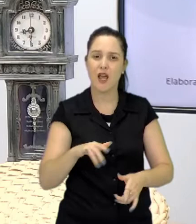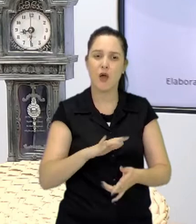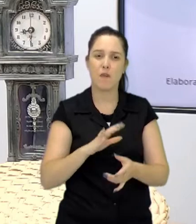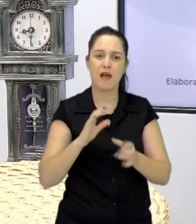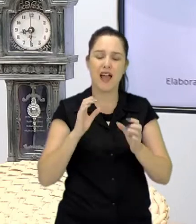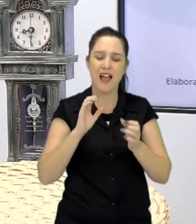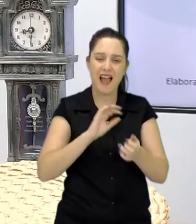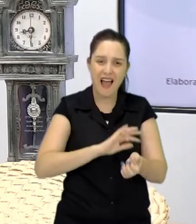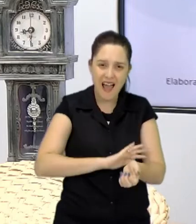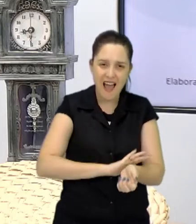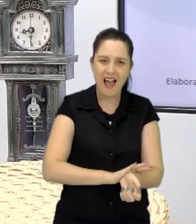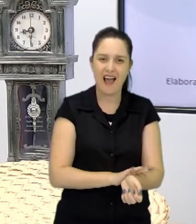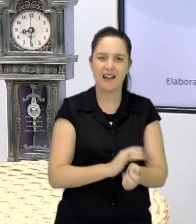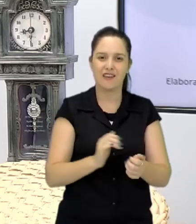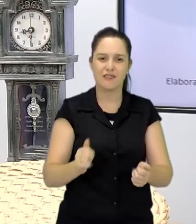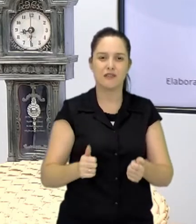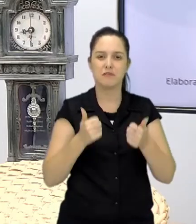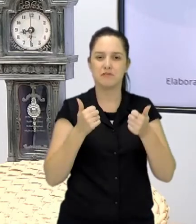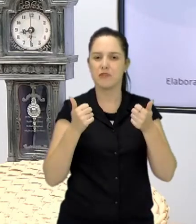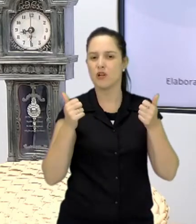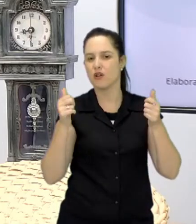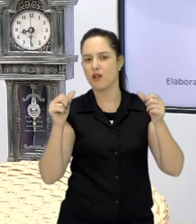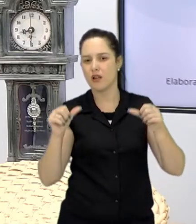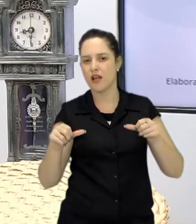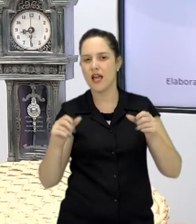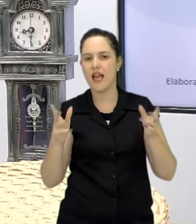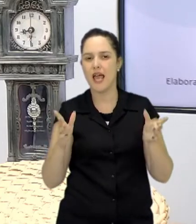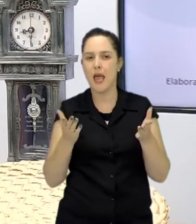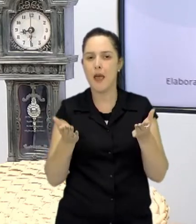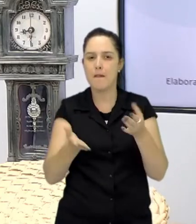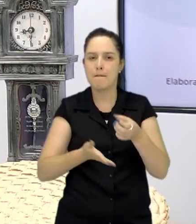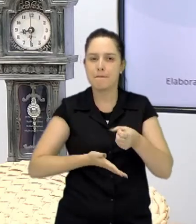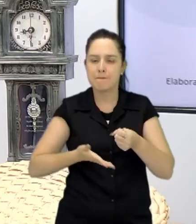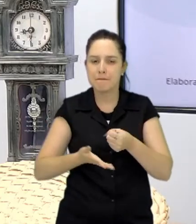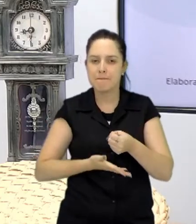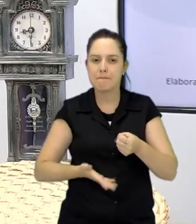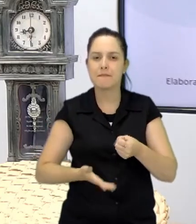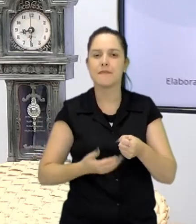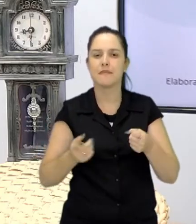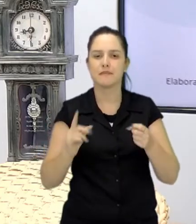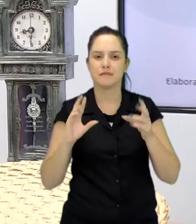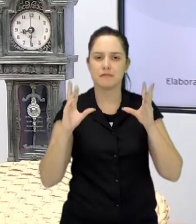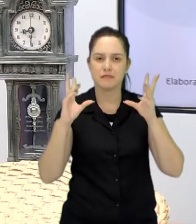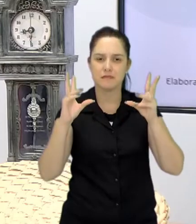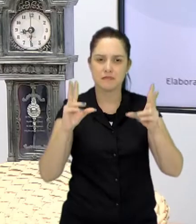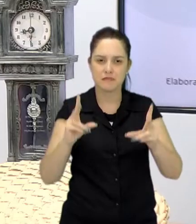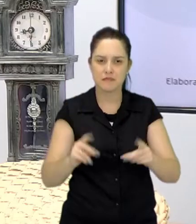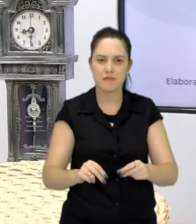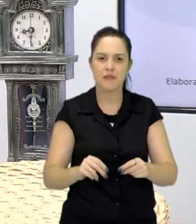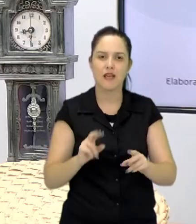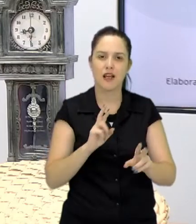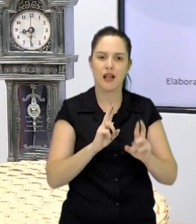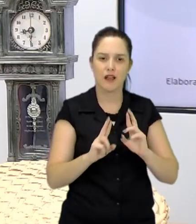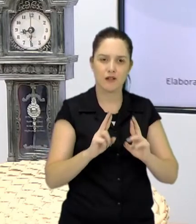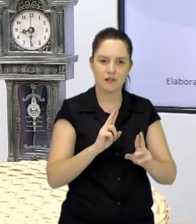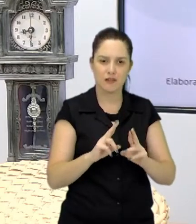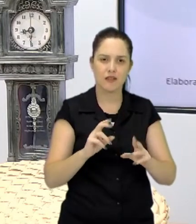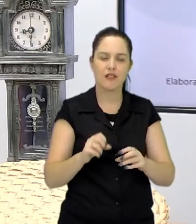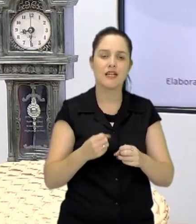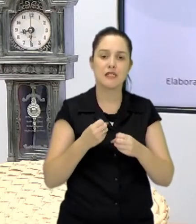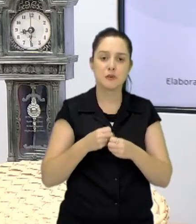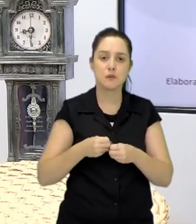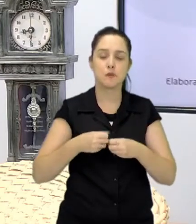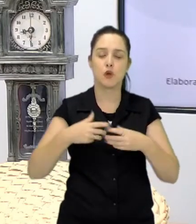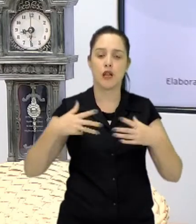ela é superior à outra, e essa base argumentativa, ideológica, ela serviu apenas para